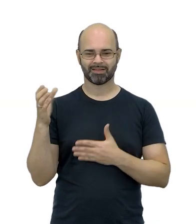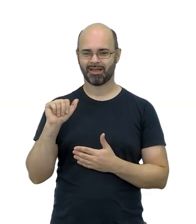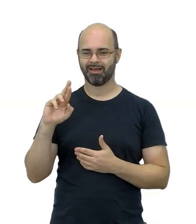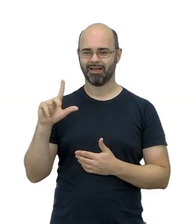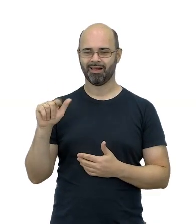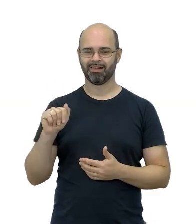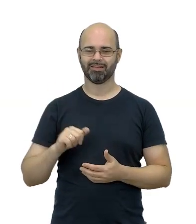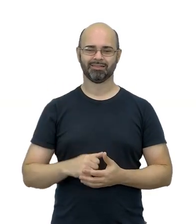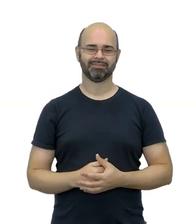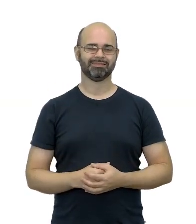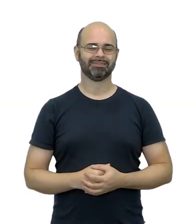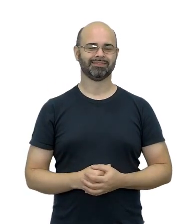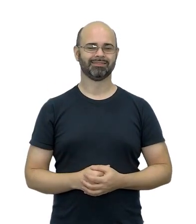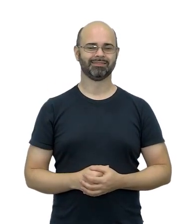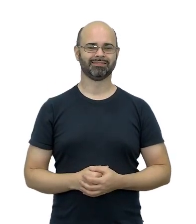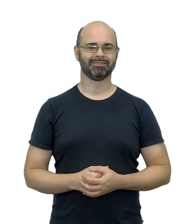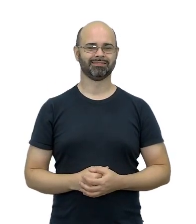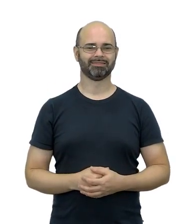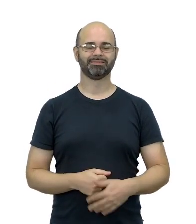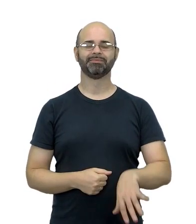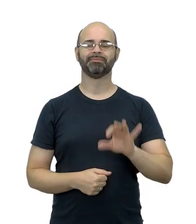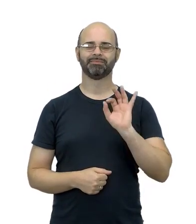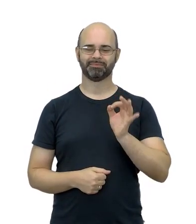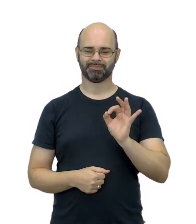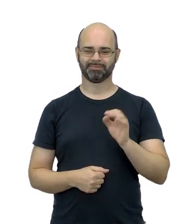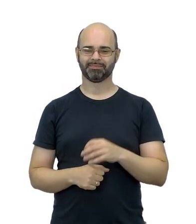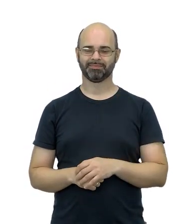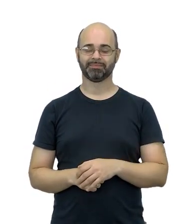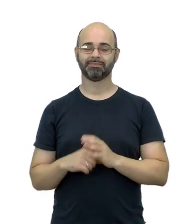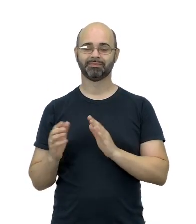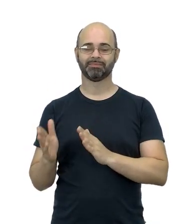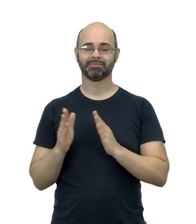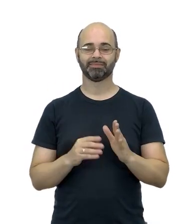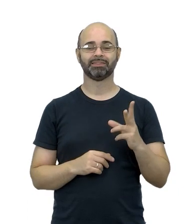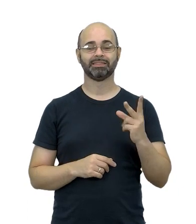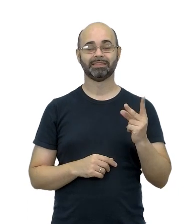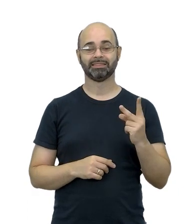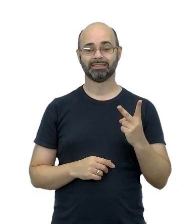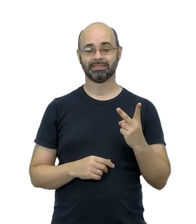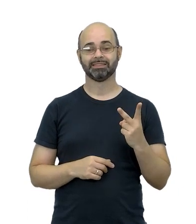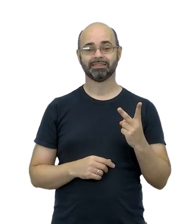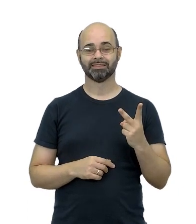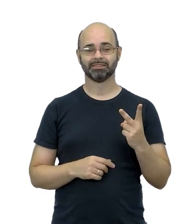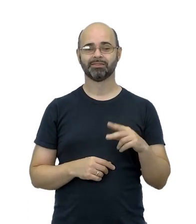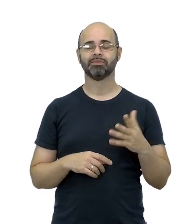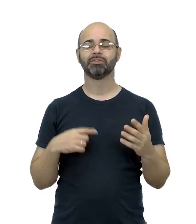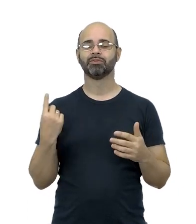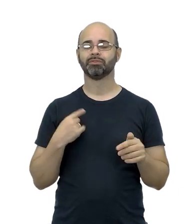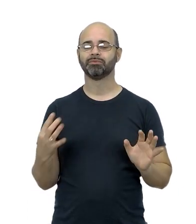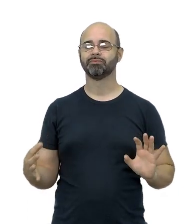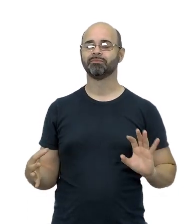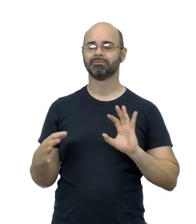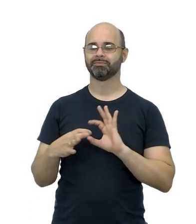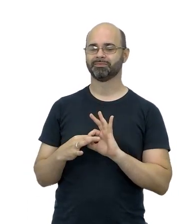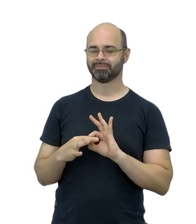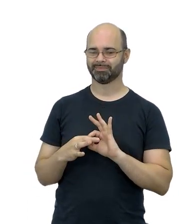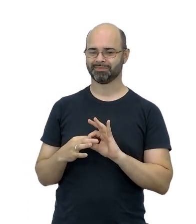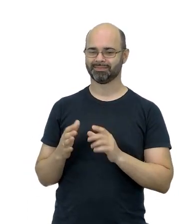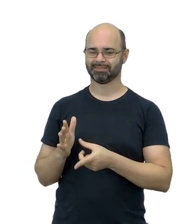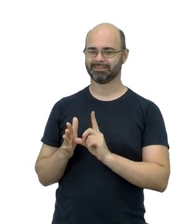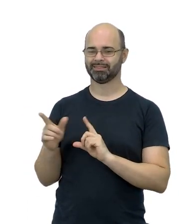Carla? Vamos. Nesse segundo momento, então, nós vamos fazer esse link dessa parte que nós fizemos,